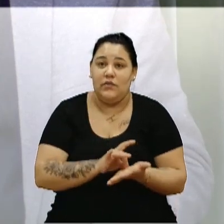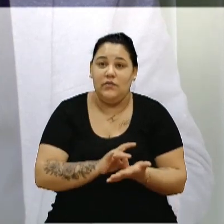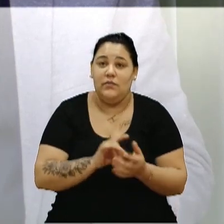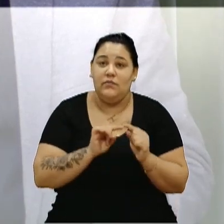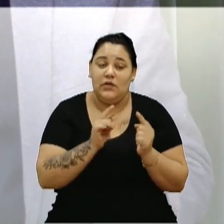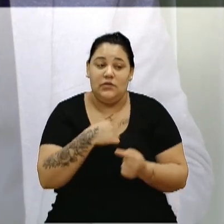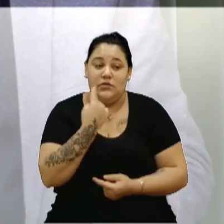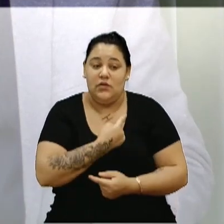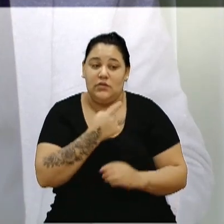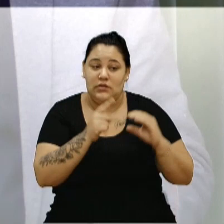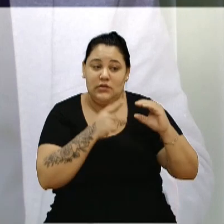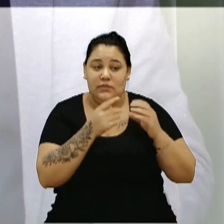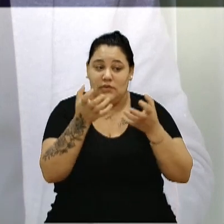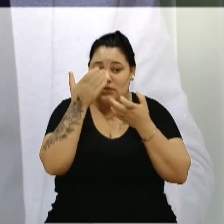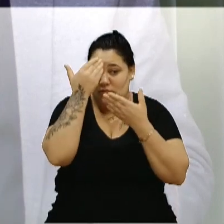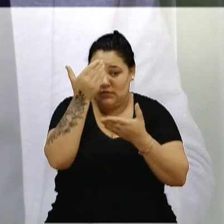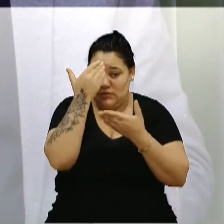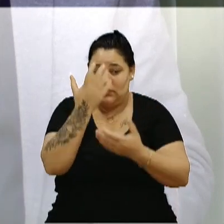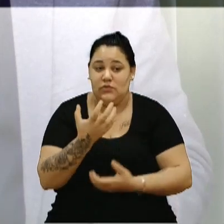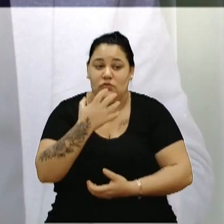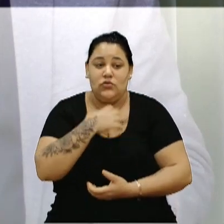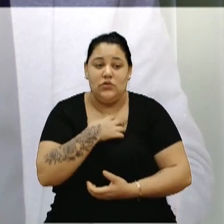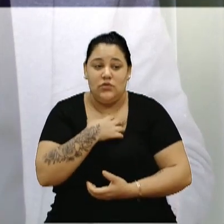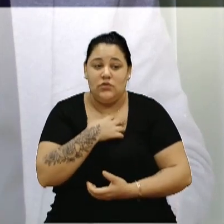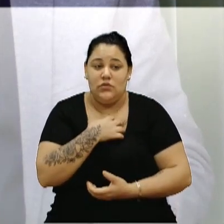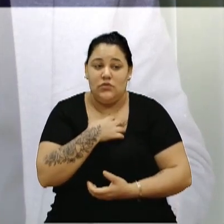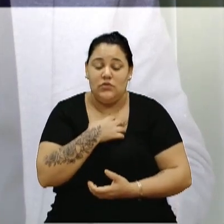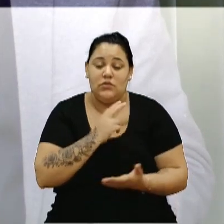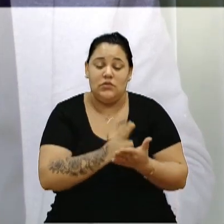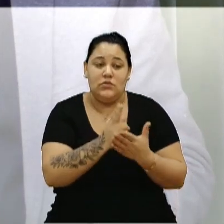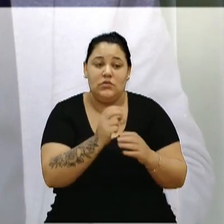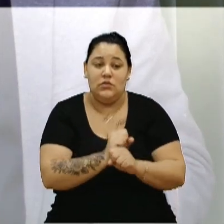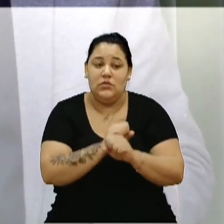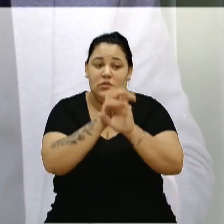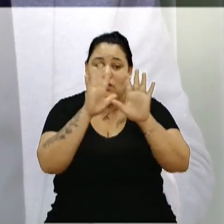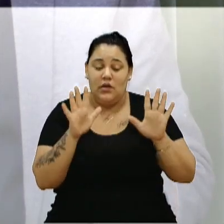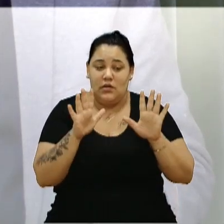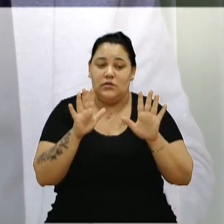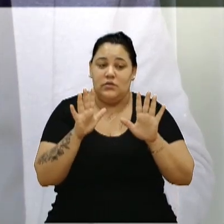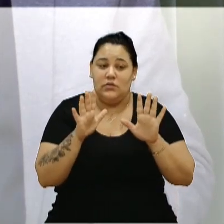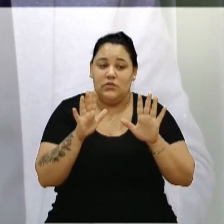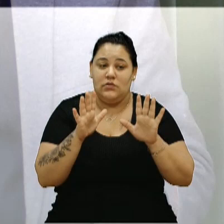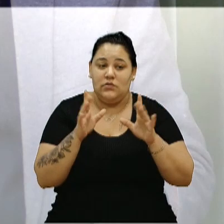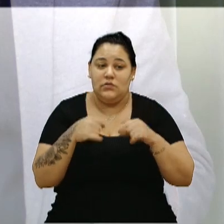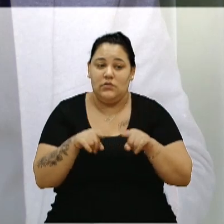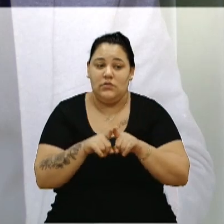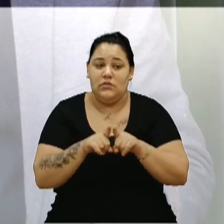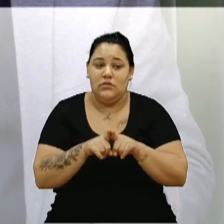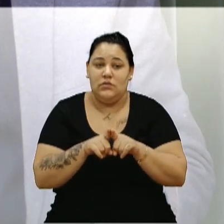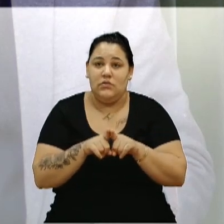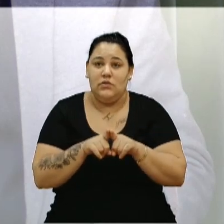queremos agradecer pela forma como ela é trazida aqui, sempre com clareza, com transparência, para que a gente possa fazer uma análise,